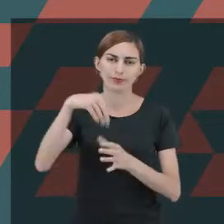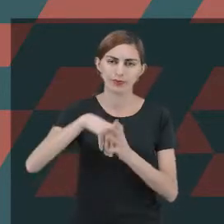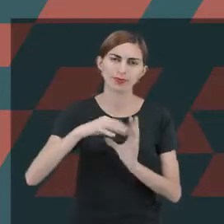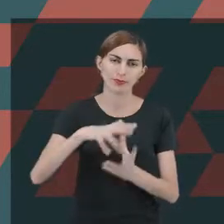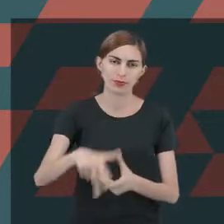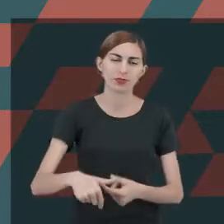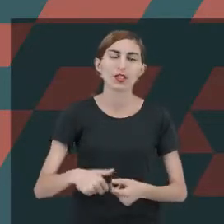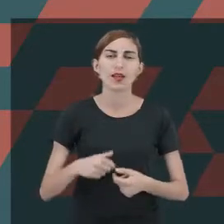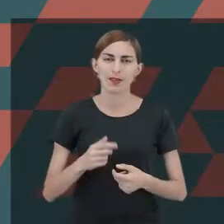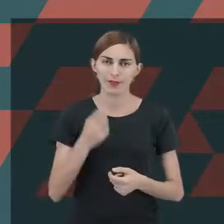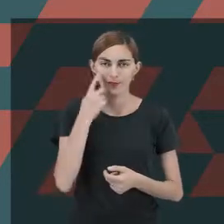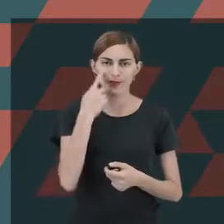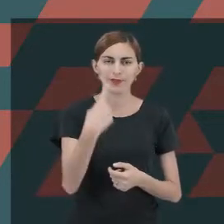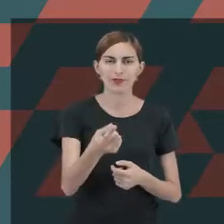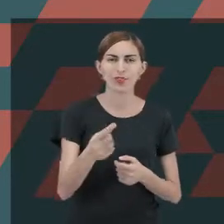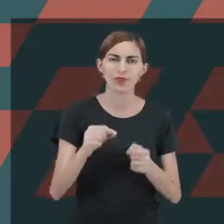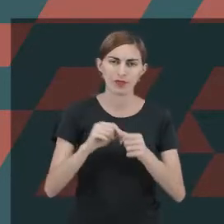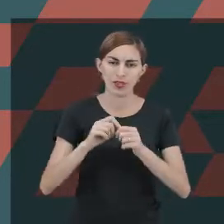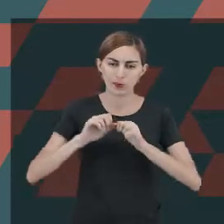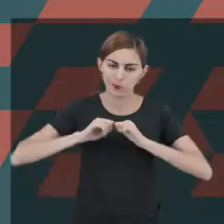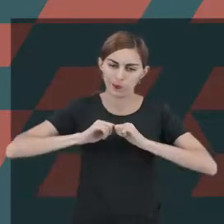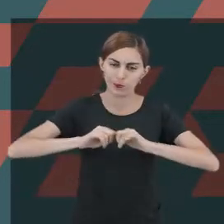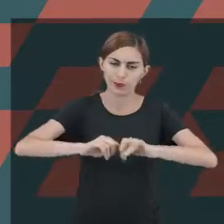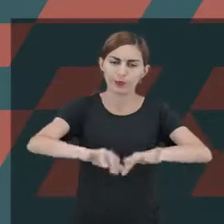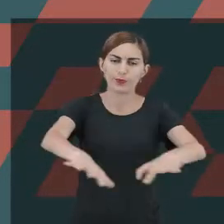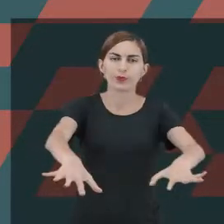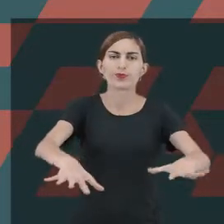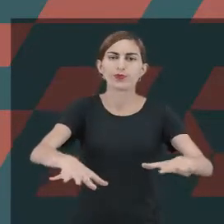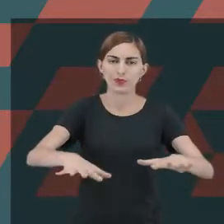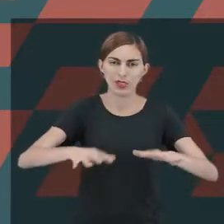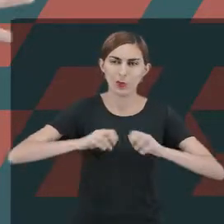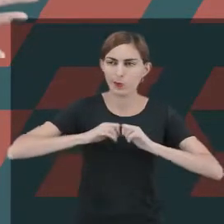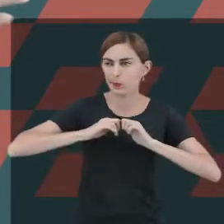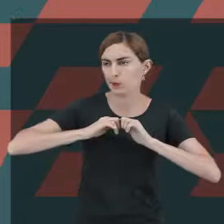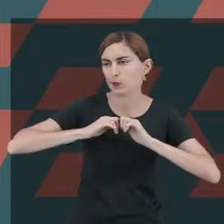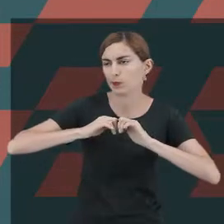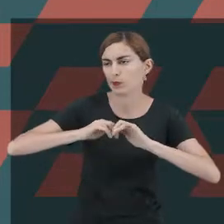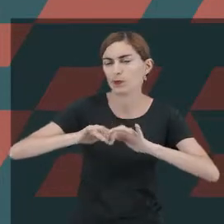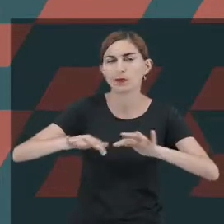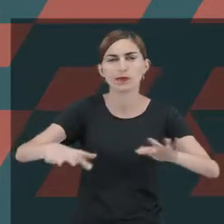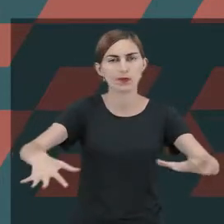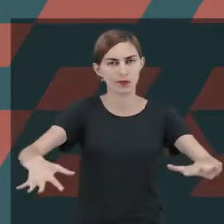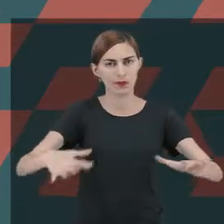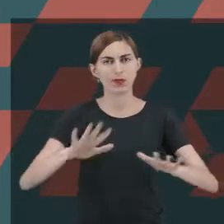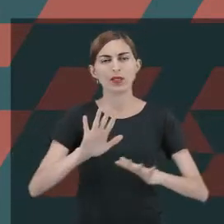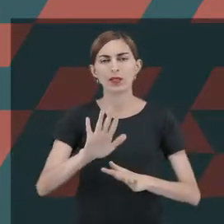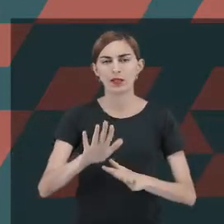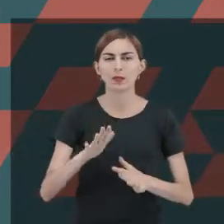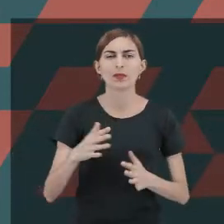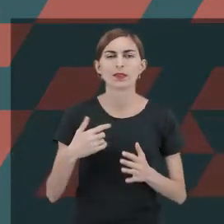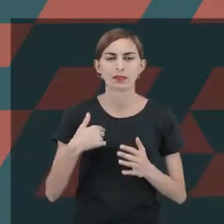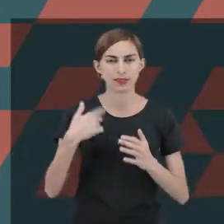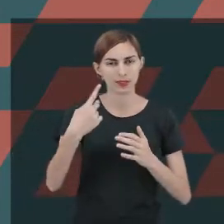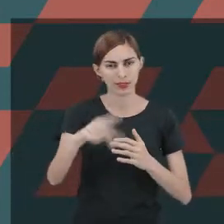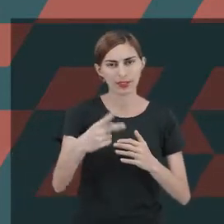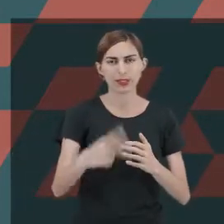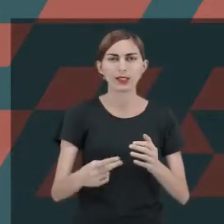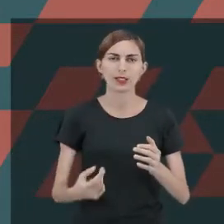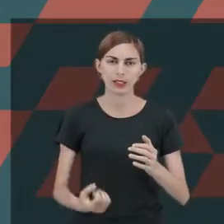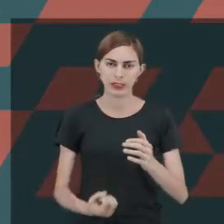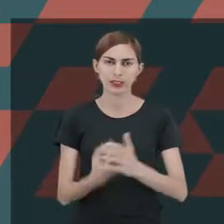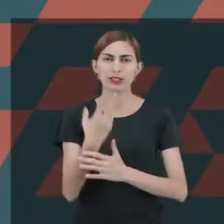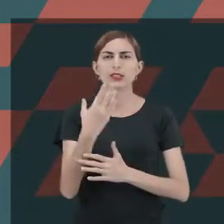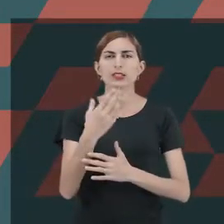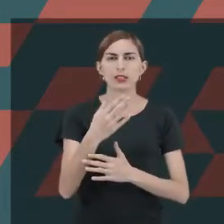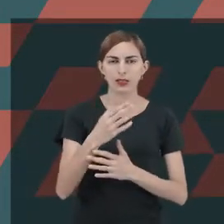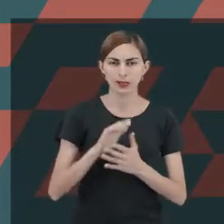vírus ele faz uma epidemia, ele se alastra rapidamente, mas em compensação cria uma imunidade e